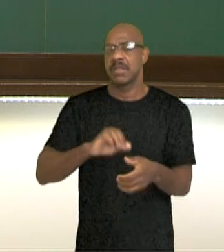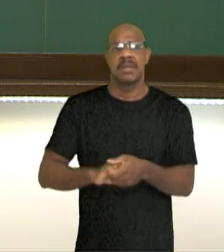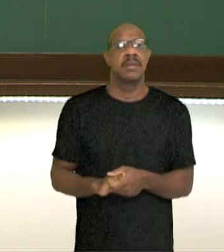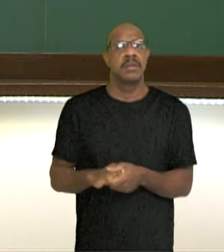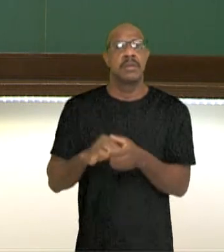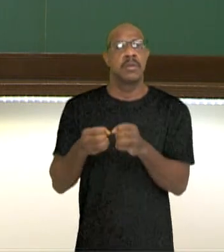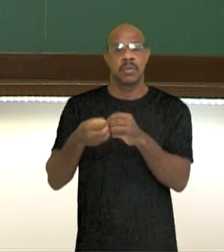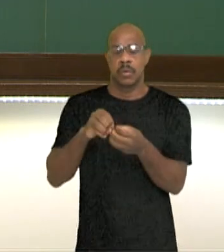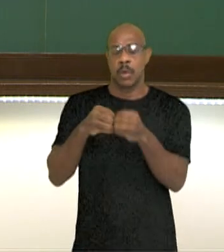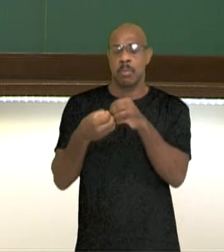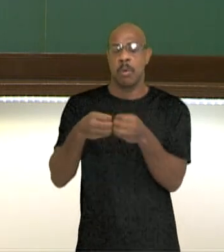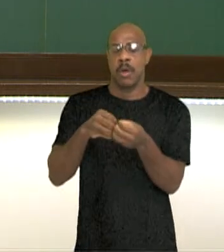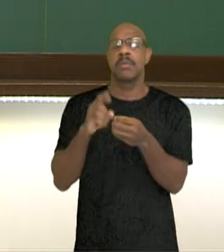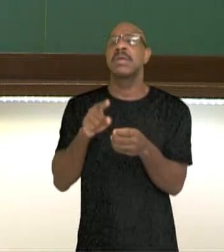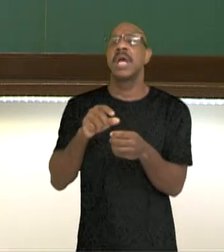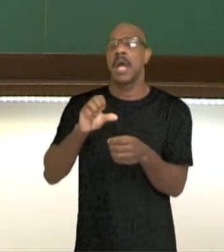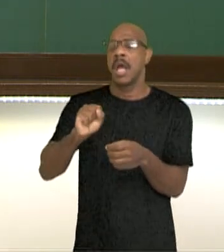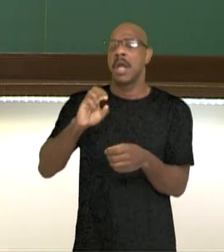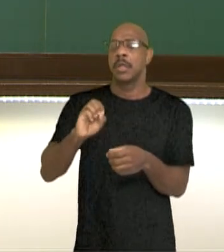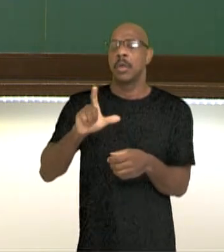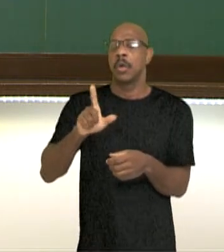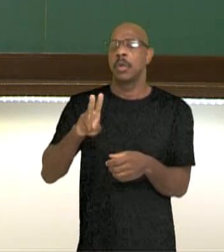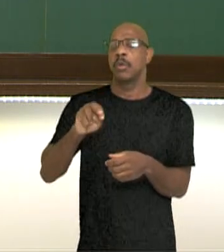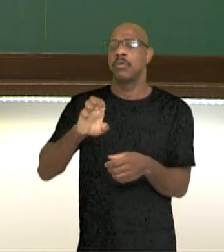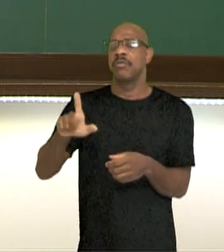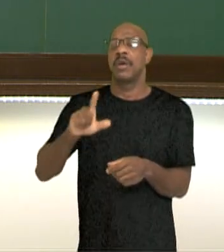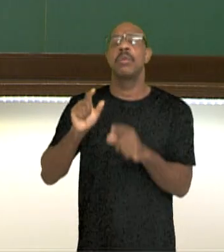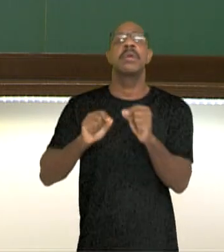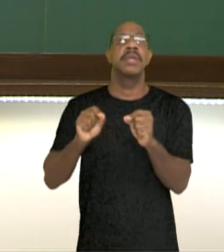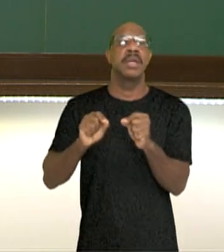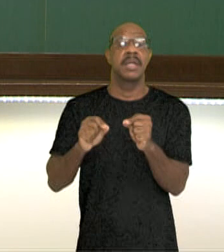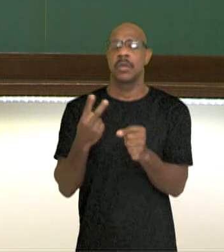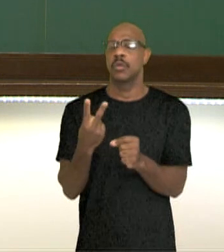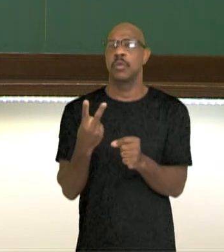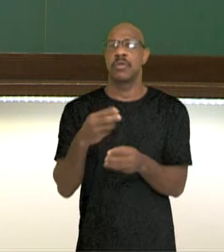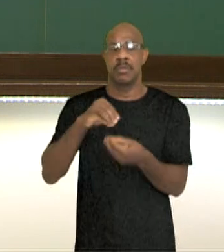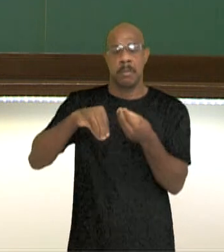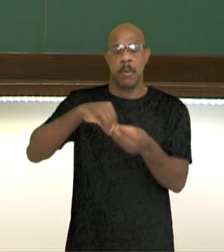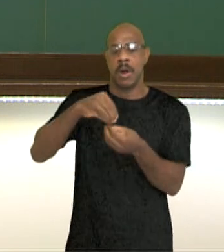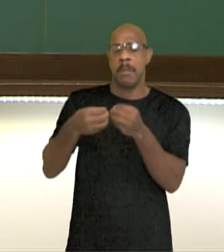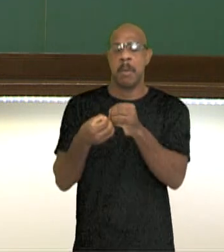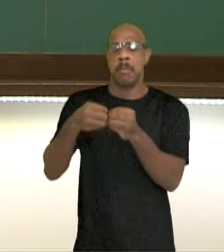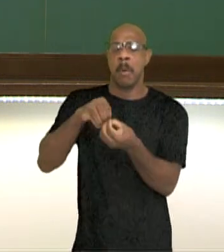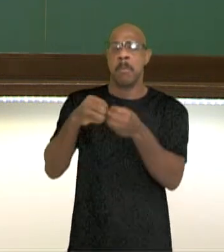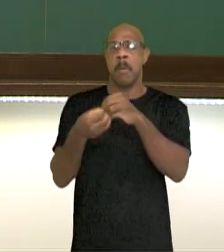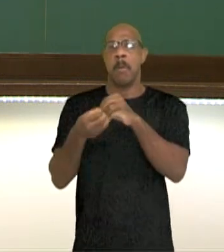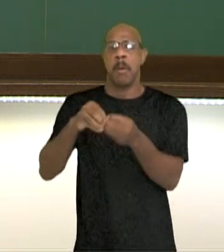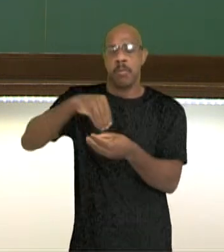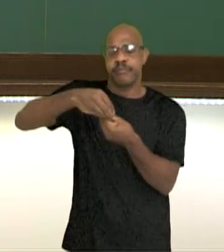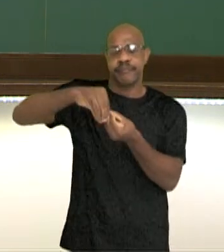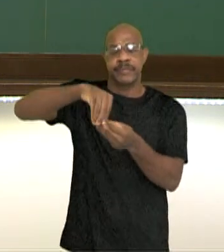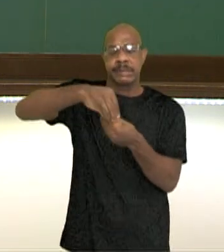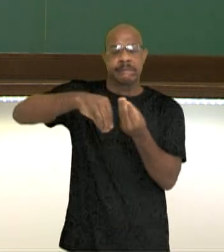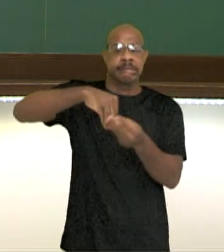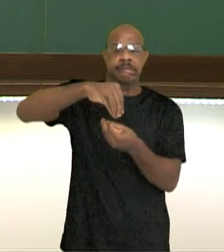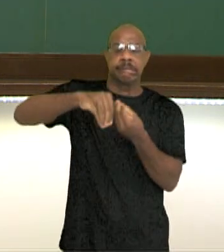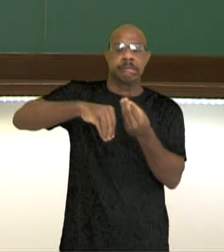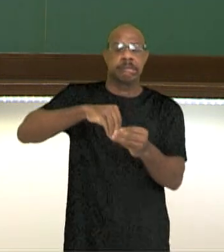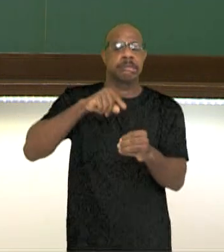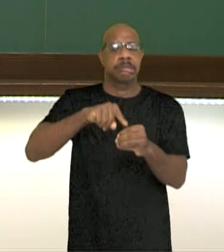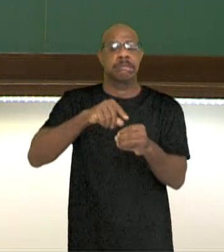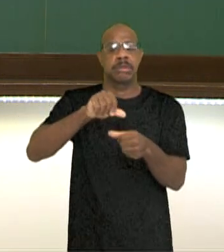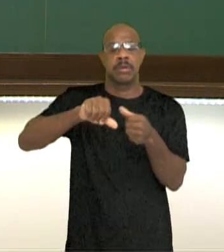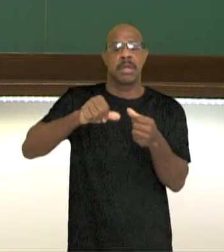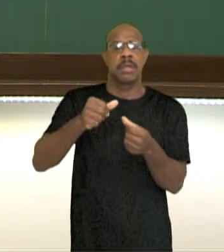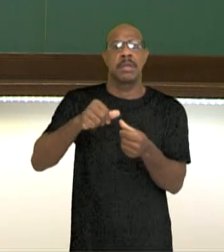moléculas de dois líquidos interagem uma com a outra e aquela substância que